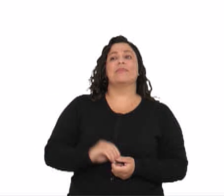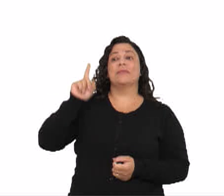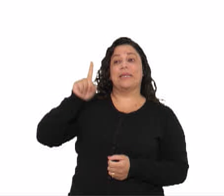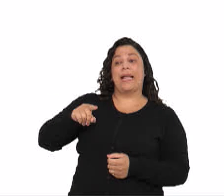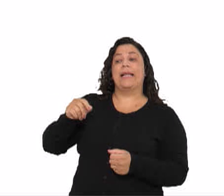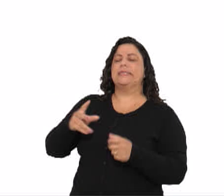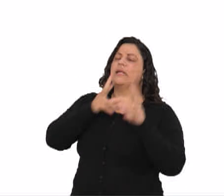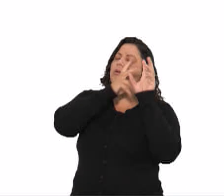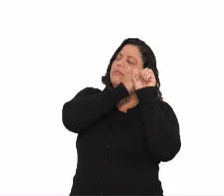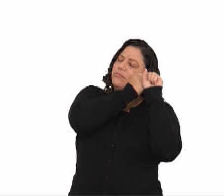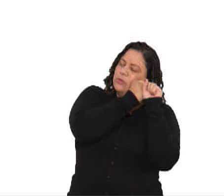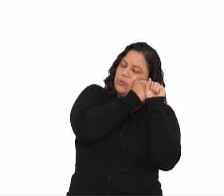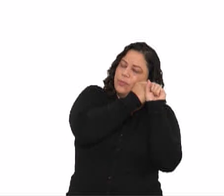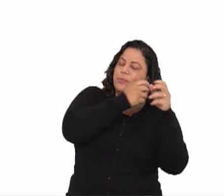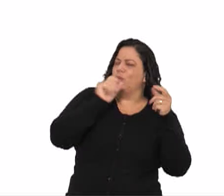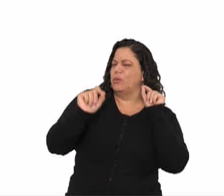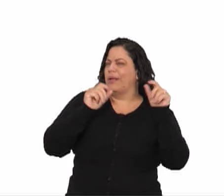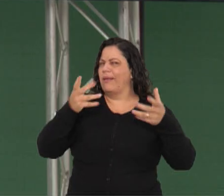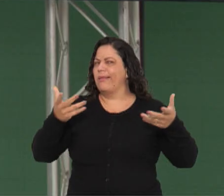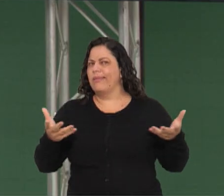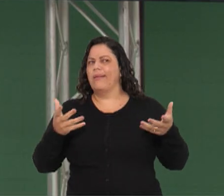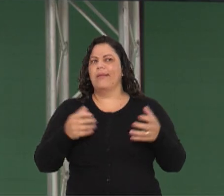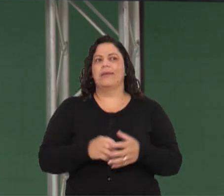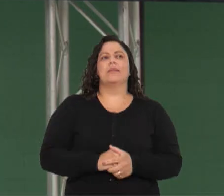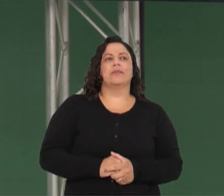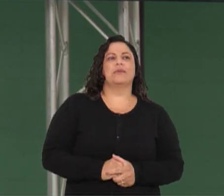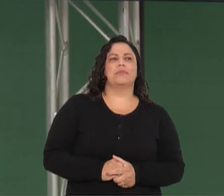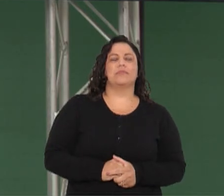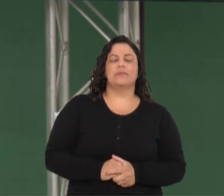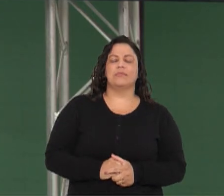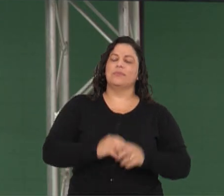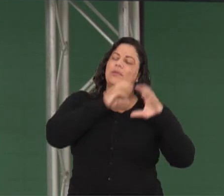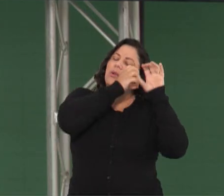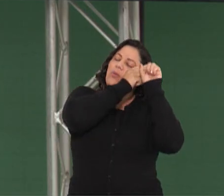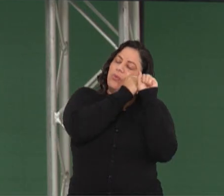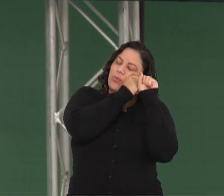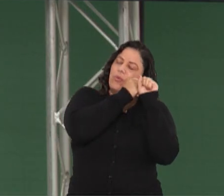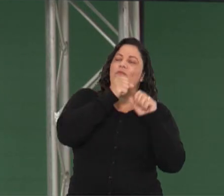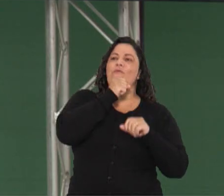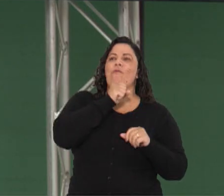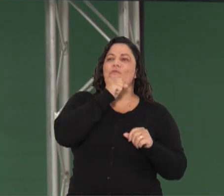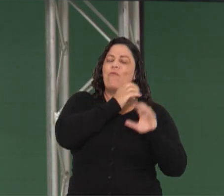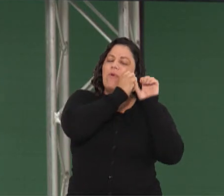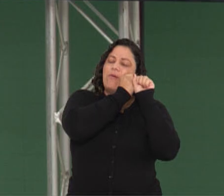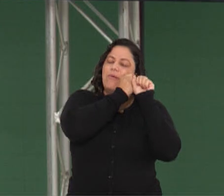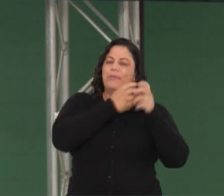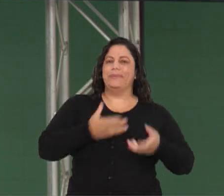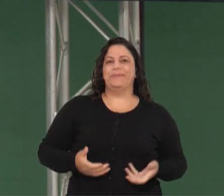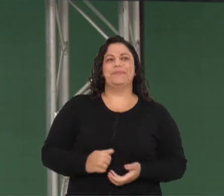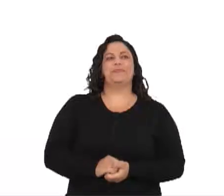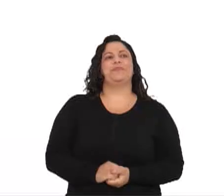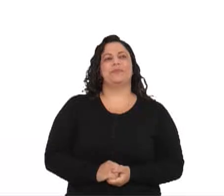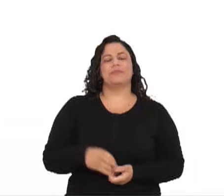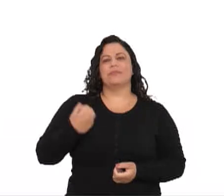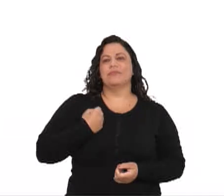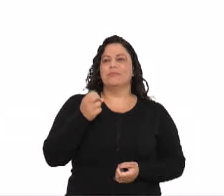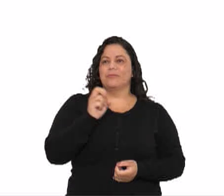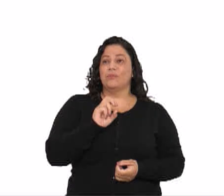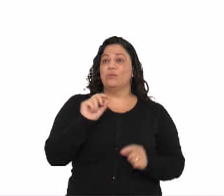está dormindo. Cadê o avô dormindo na imagem? Aqui. He is sleeping. A number 6 diz